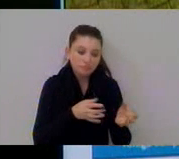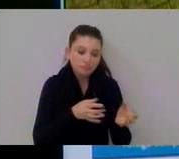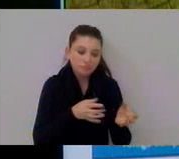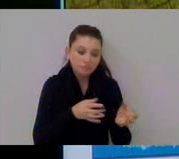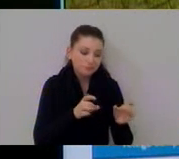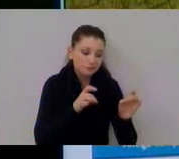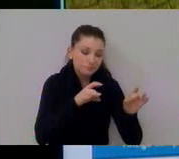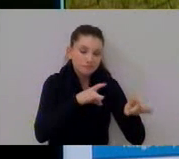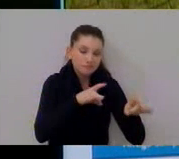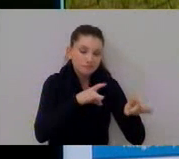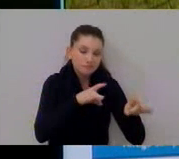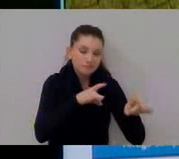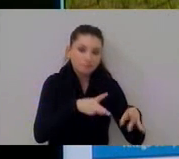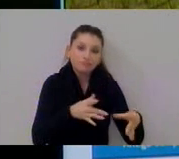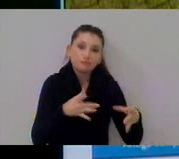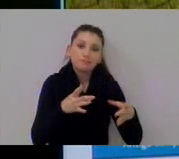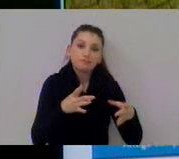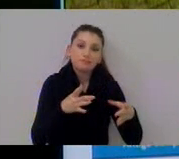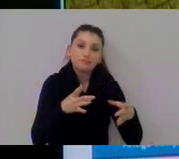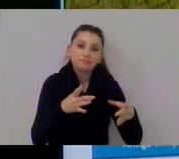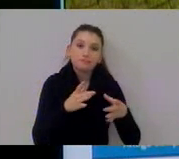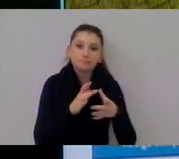de conseguir